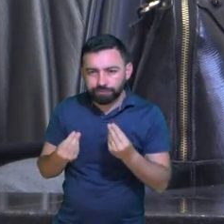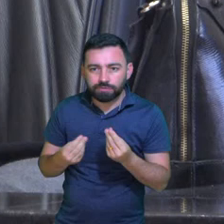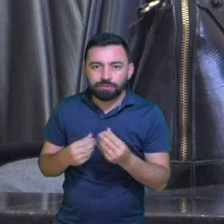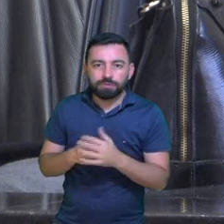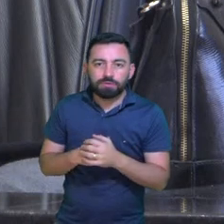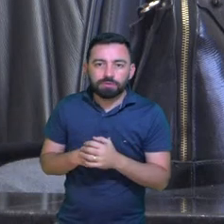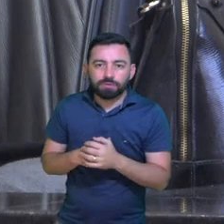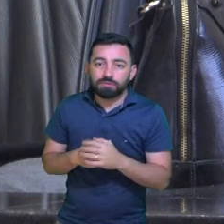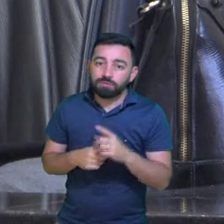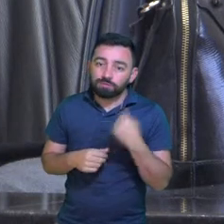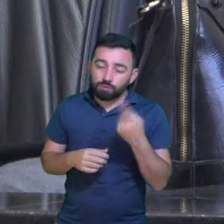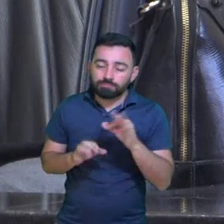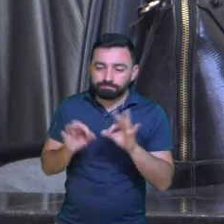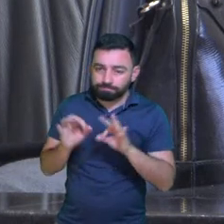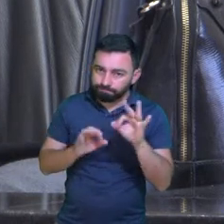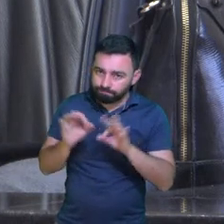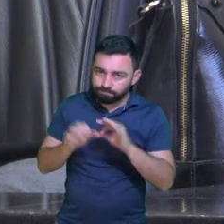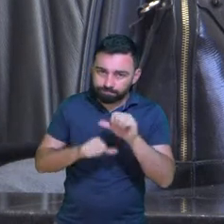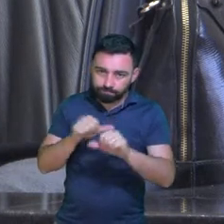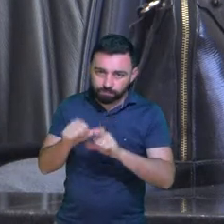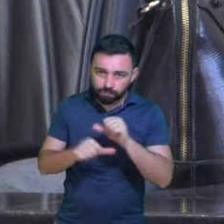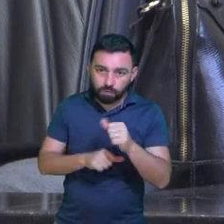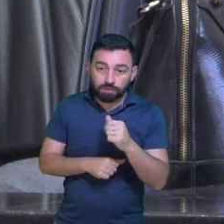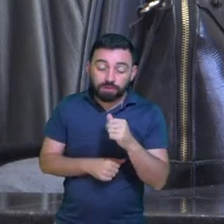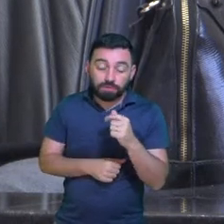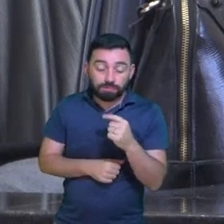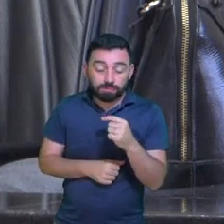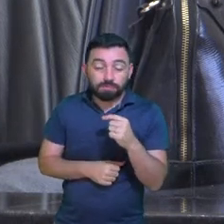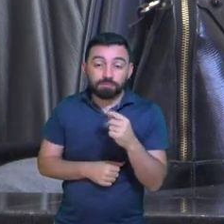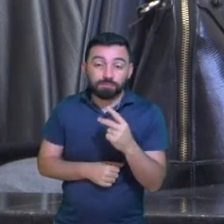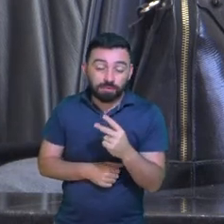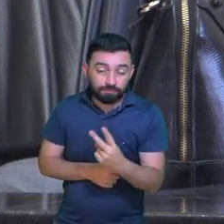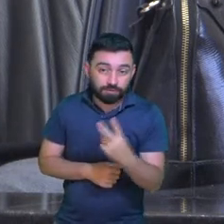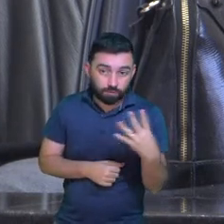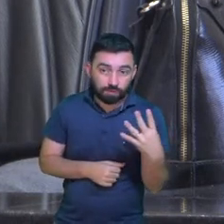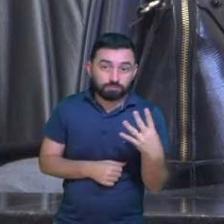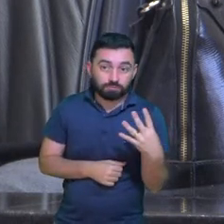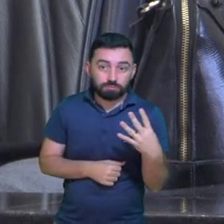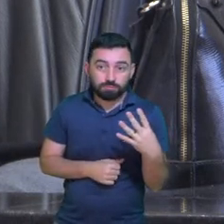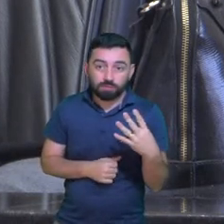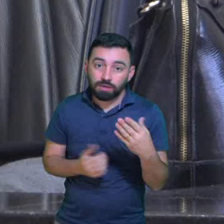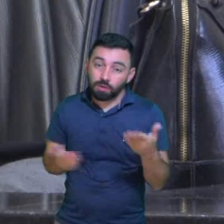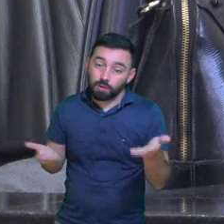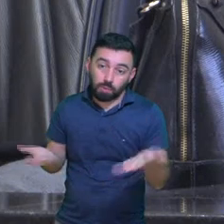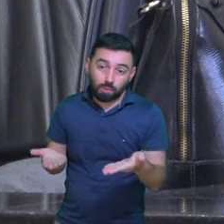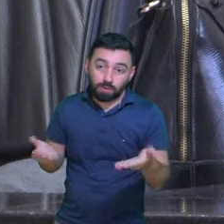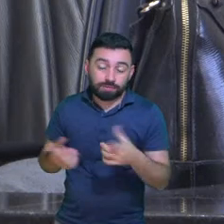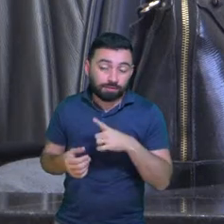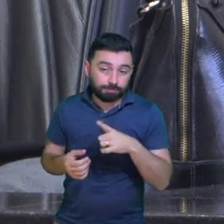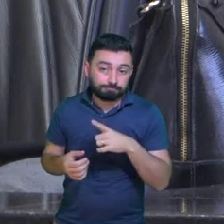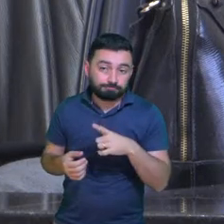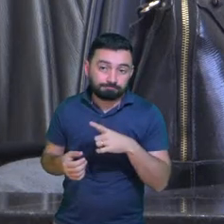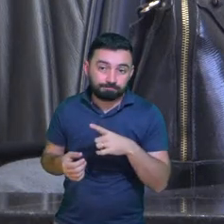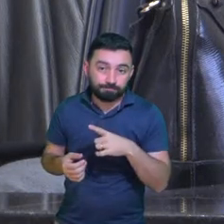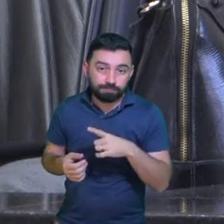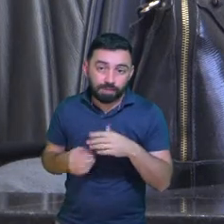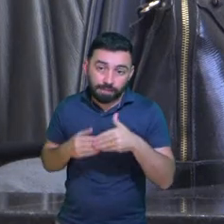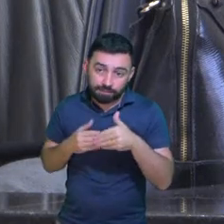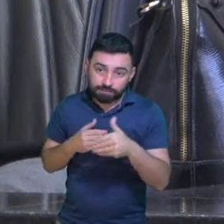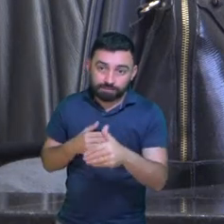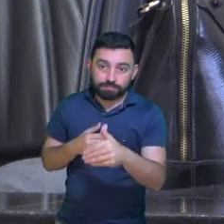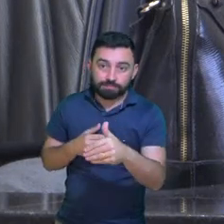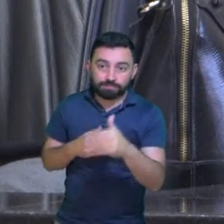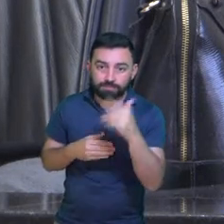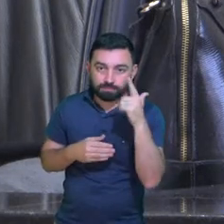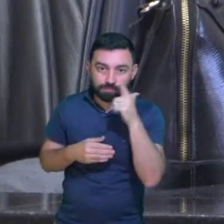então redigiu a 24 não é aquela beleza mas é o que temos no momento e é a partir dela que a gente tem